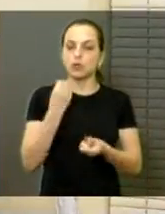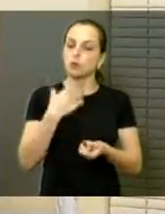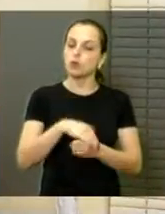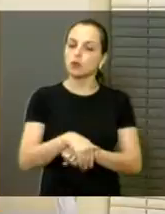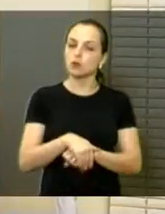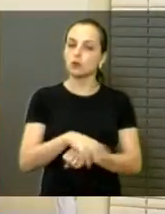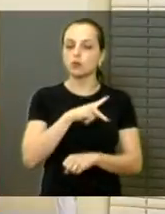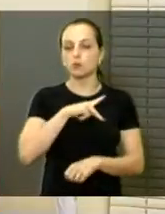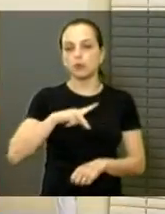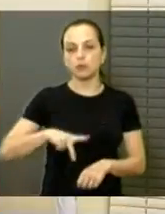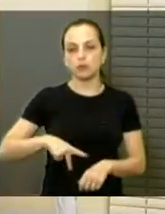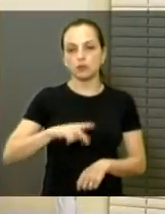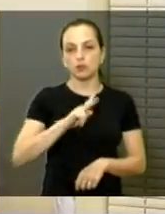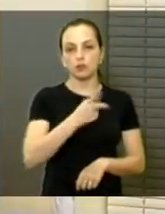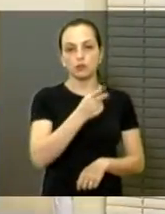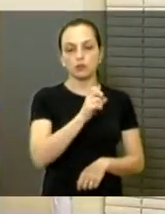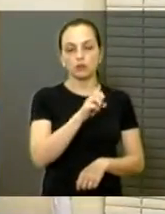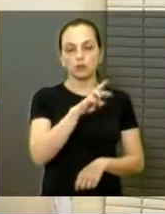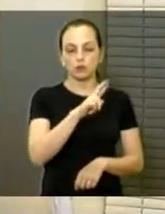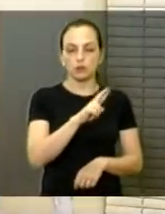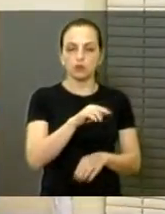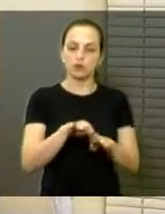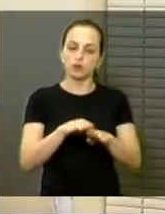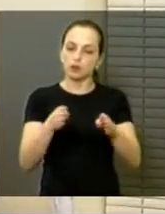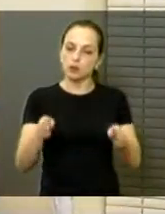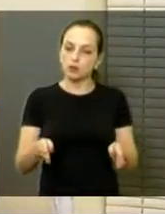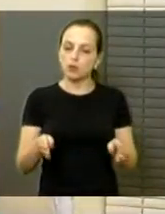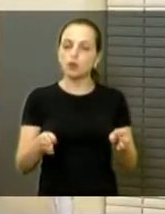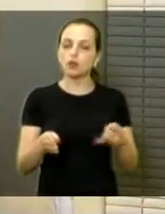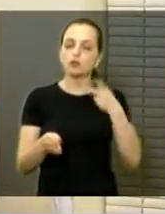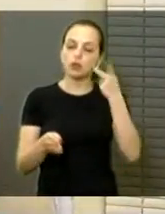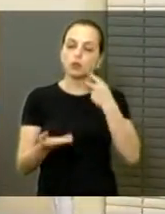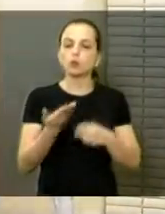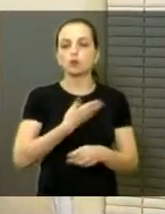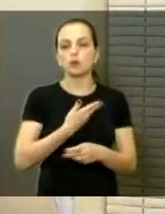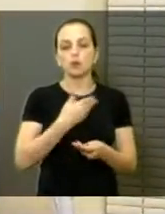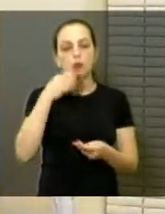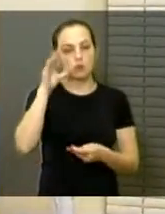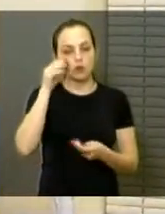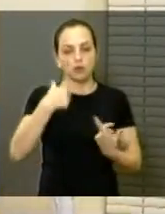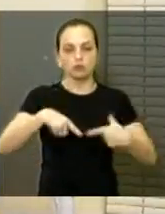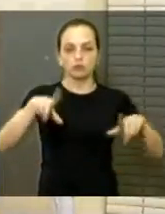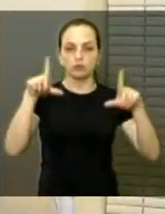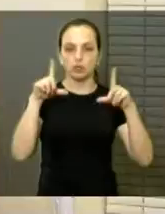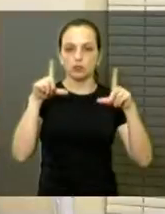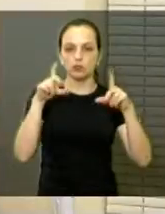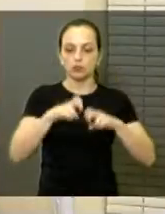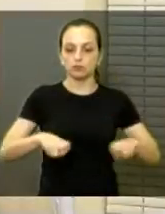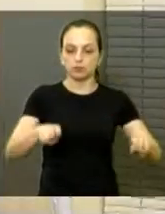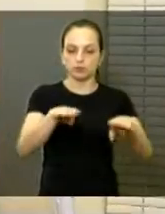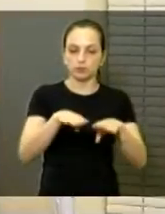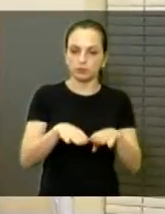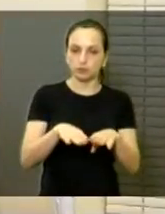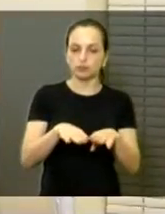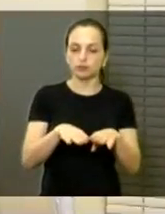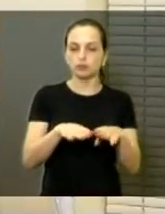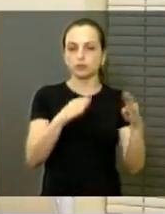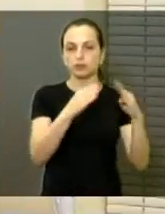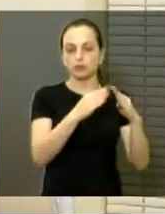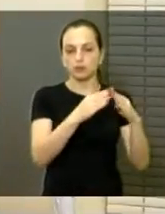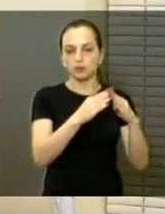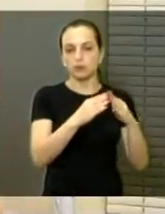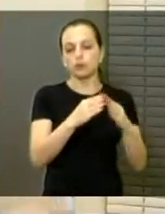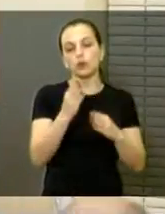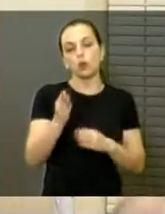Boa noite, presidente Dr. Helder, a mesa, colegas vereadores, funcionário, quem nos assiste no plenário em casa. Hoje,